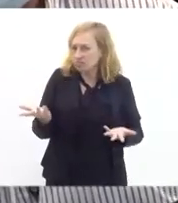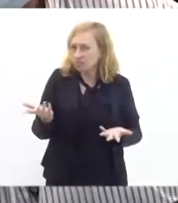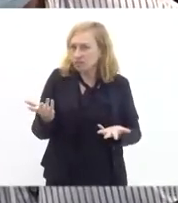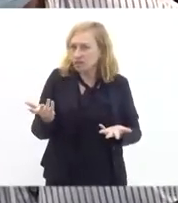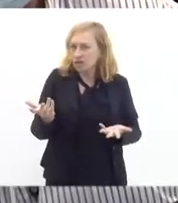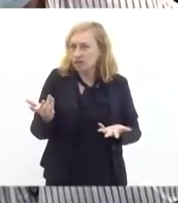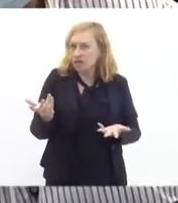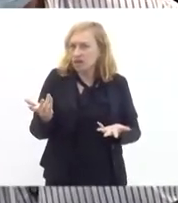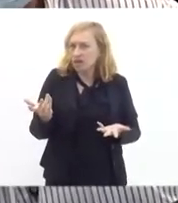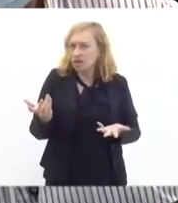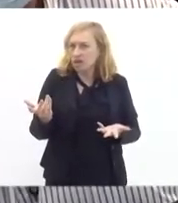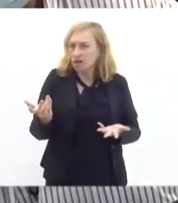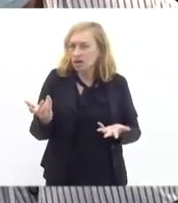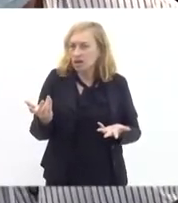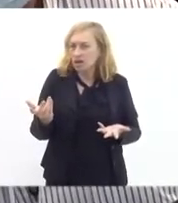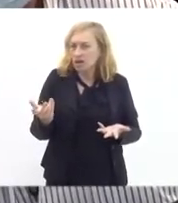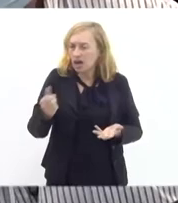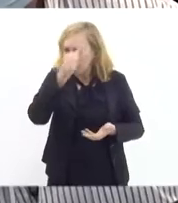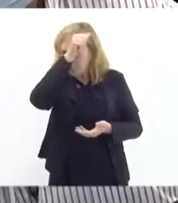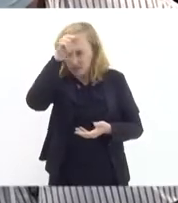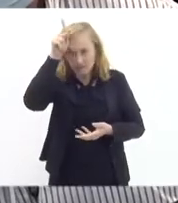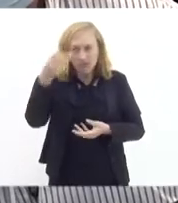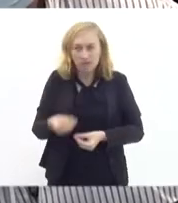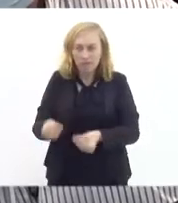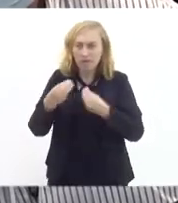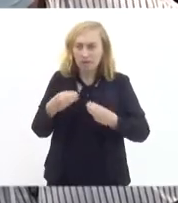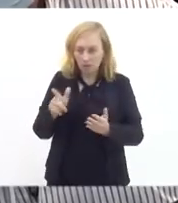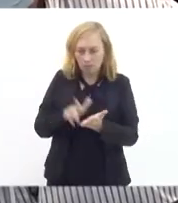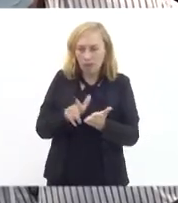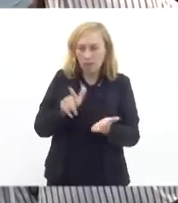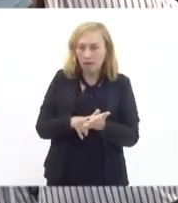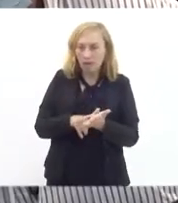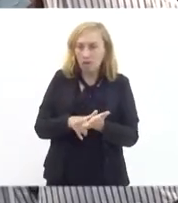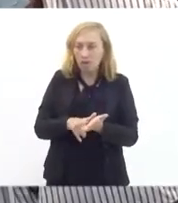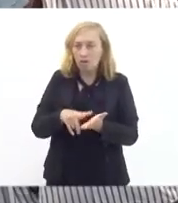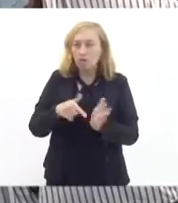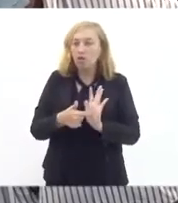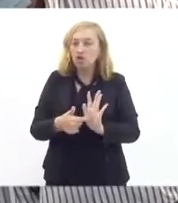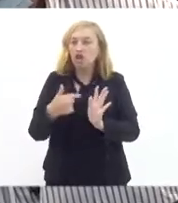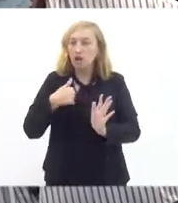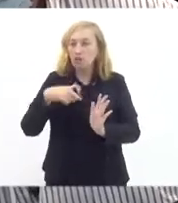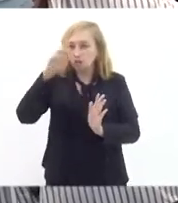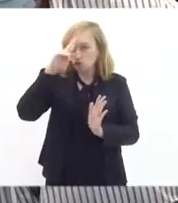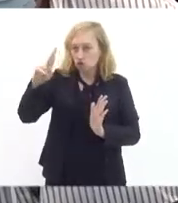tá? A prefeitura vai me dar um papel que eu sou o proprietário daquele animal.